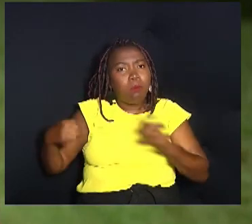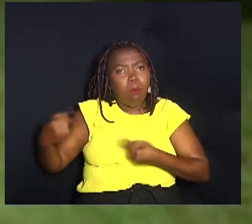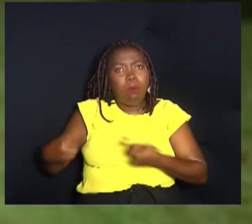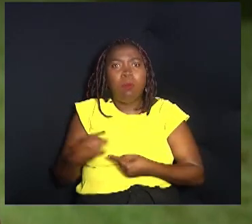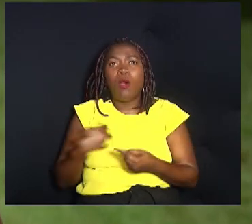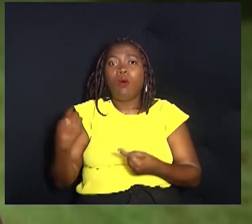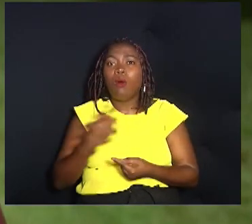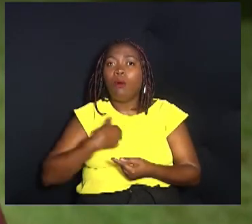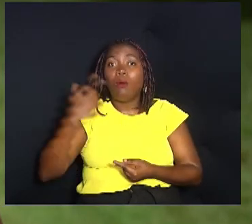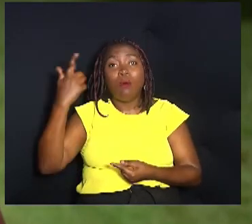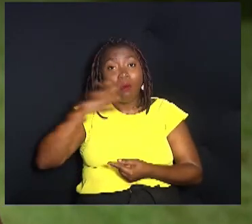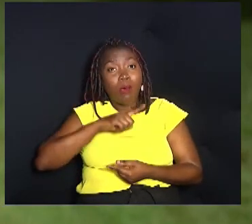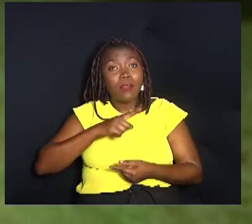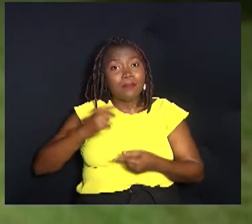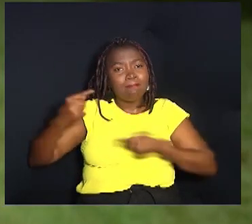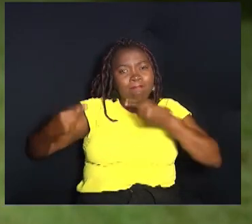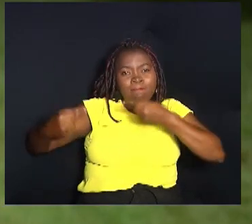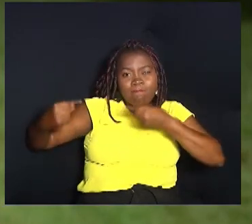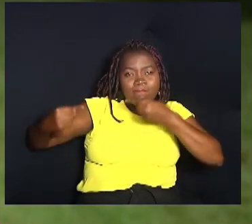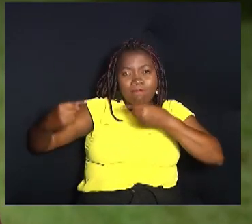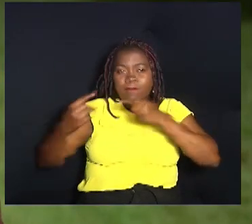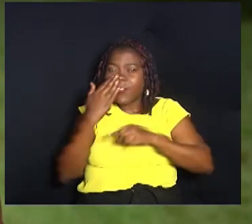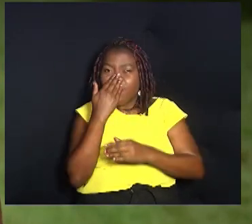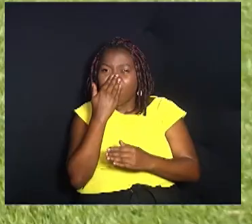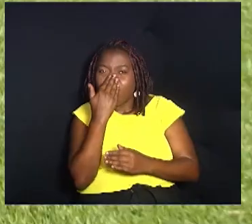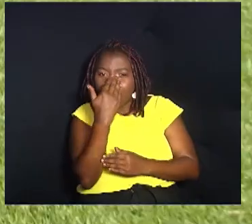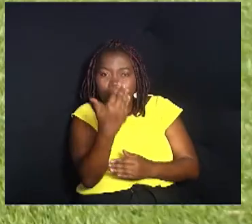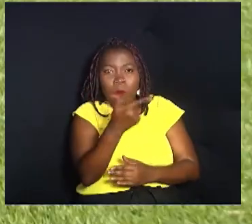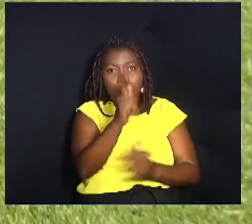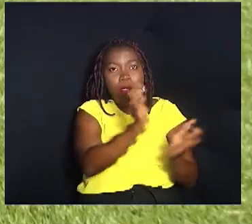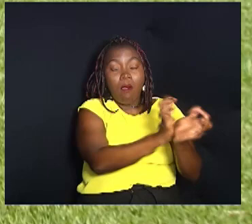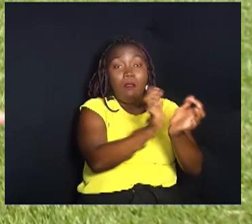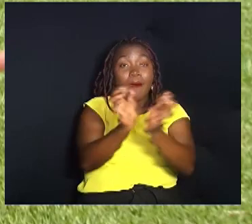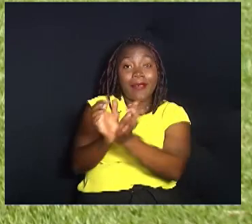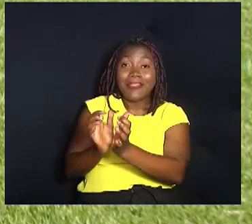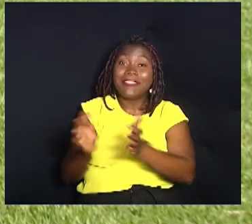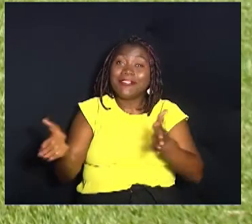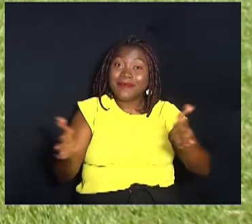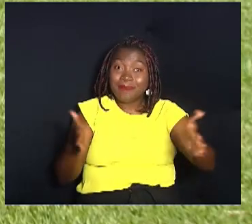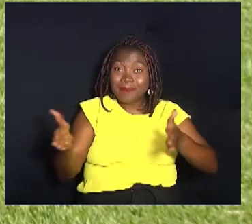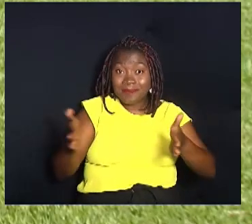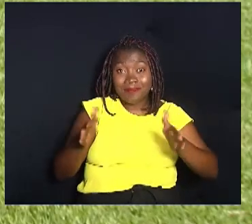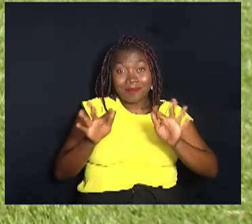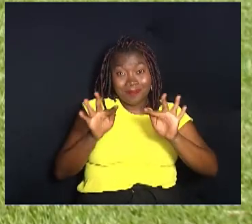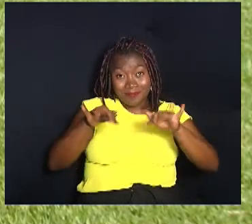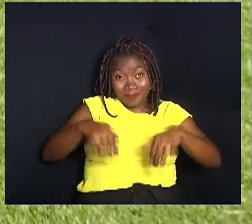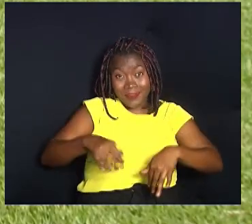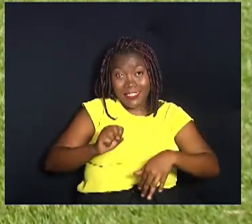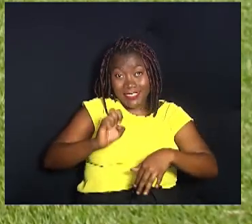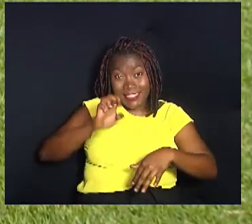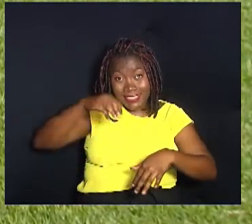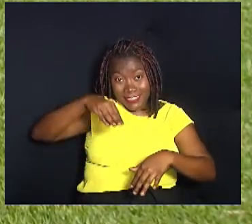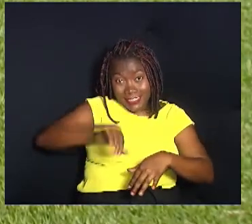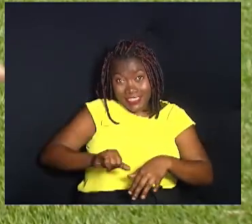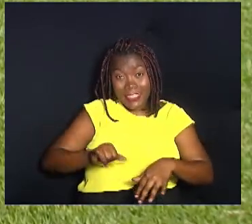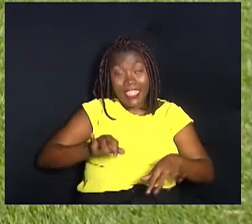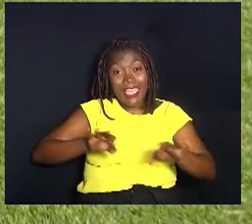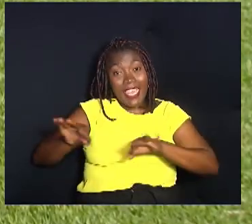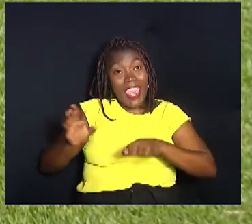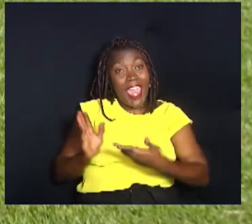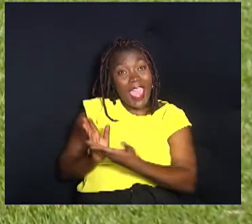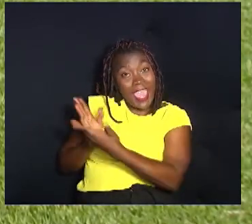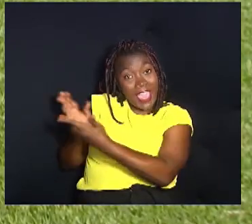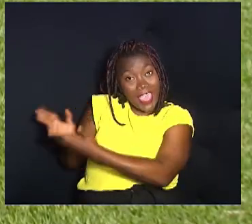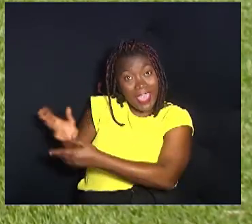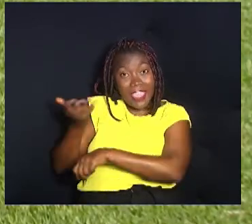conseguiu acirrar ali de frente a frente com os outros times. Durante a semifinal que foi realizada aqui na Praça de Esportes do bairro